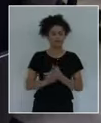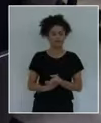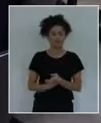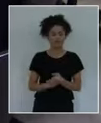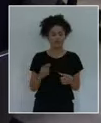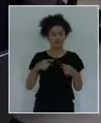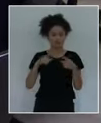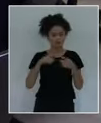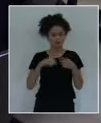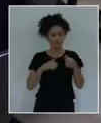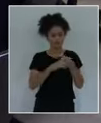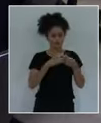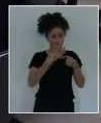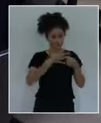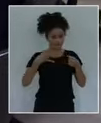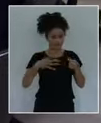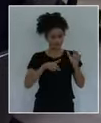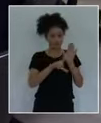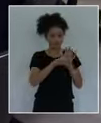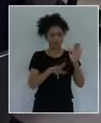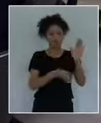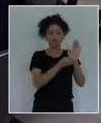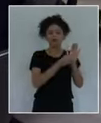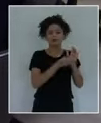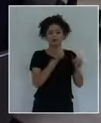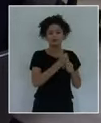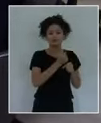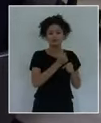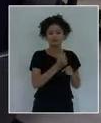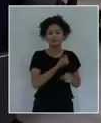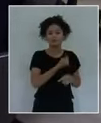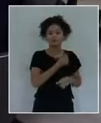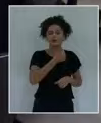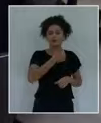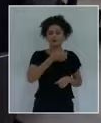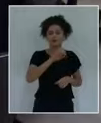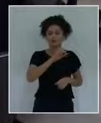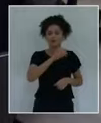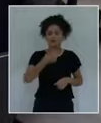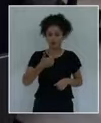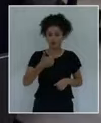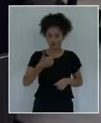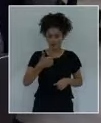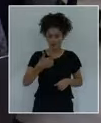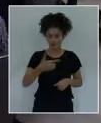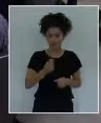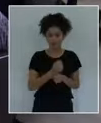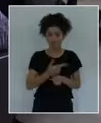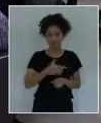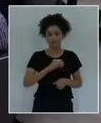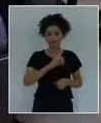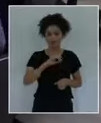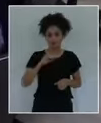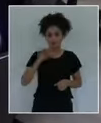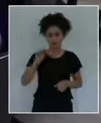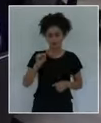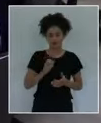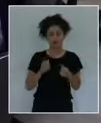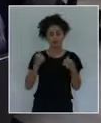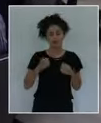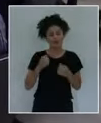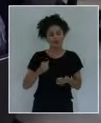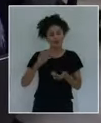da Lei Complementar de número 102 de 2008, deverá ser enviada a este tribunal cópia autenticada